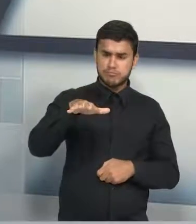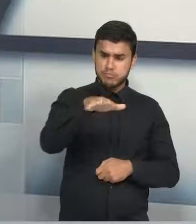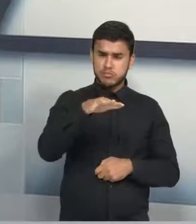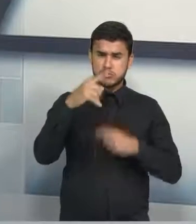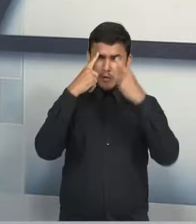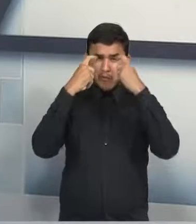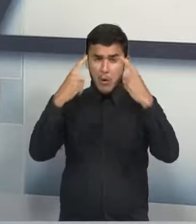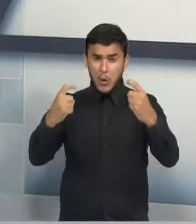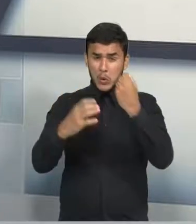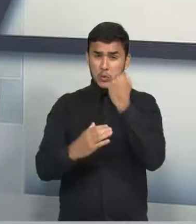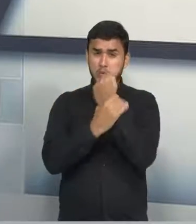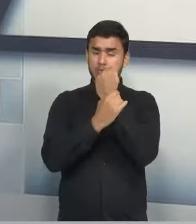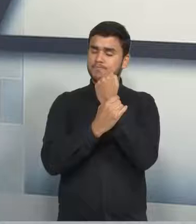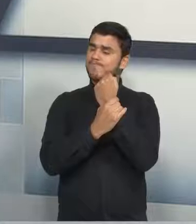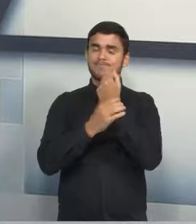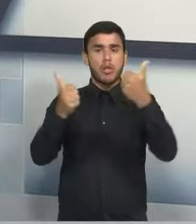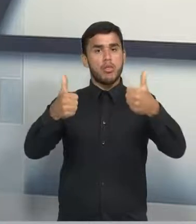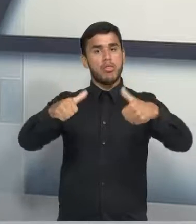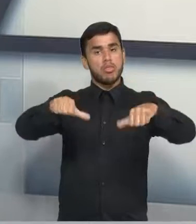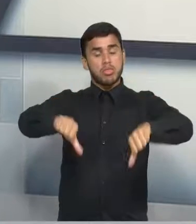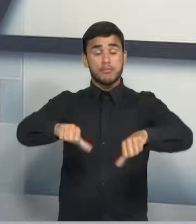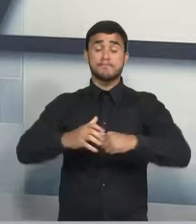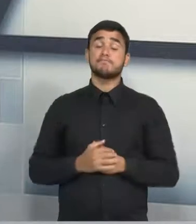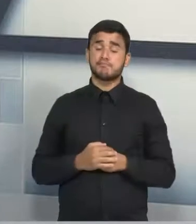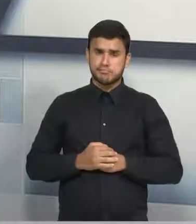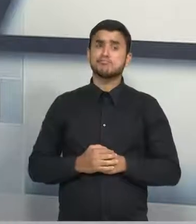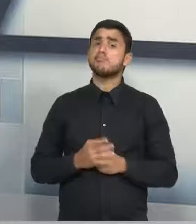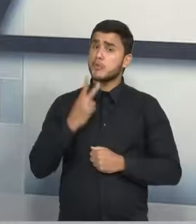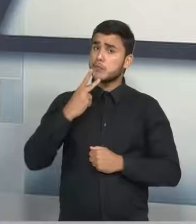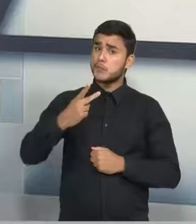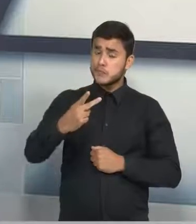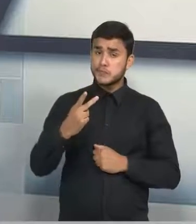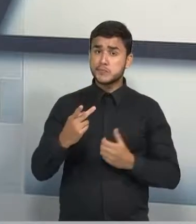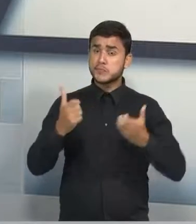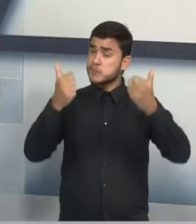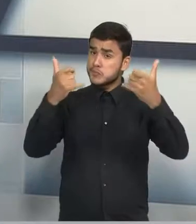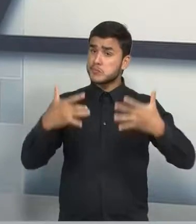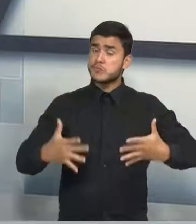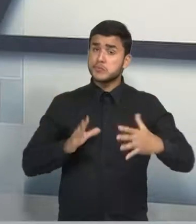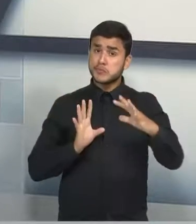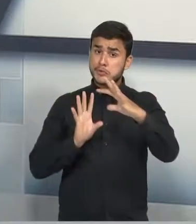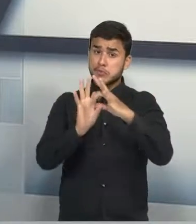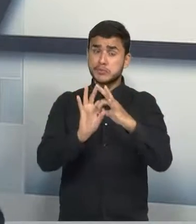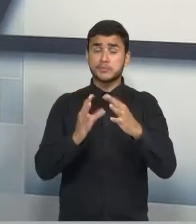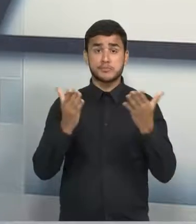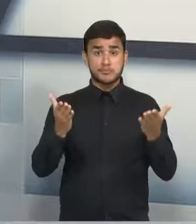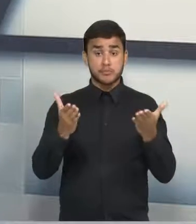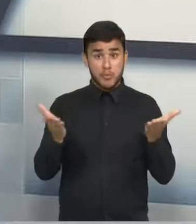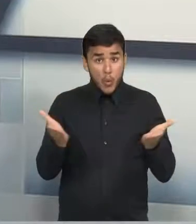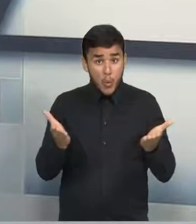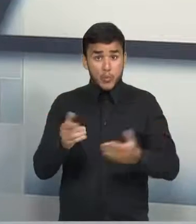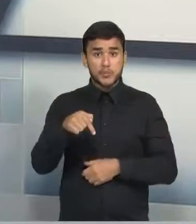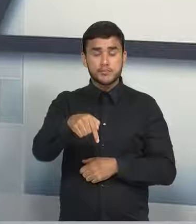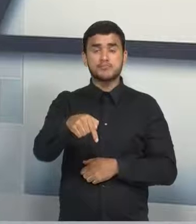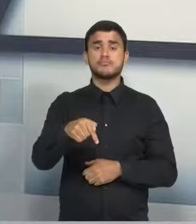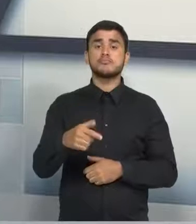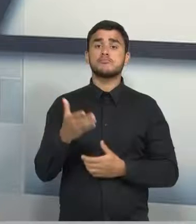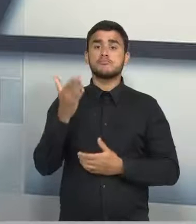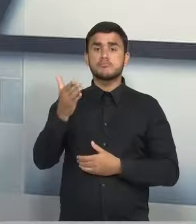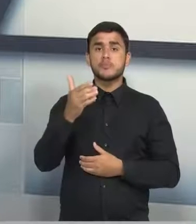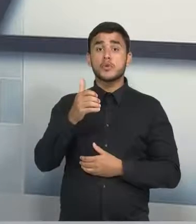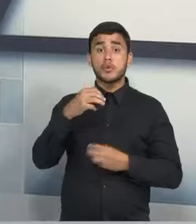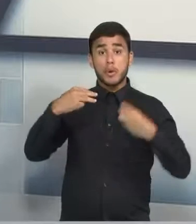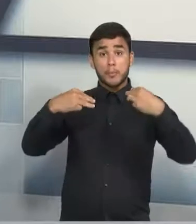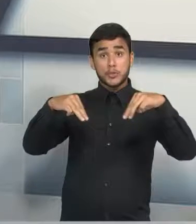brasileiro está falido, né? Ratificando tudo que a gente vem dizendo todo esse tempo. Mas o ponto fundamental dessa semana foi